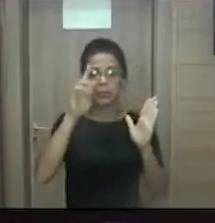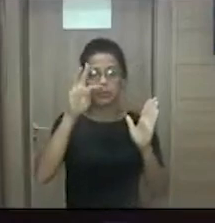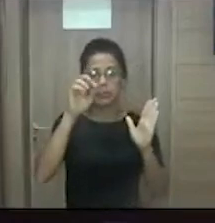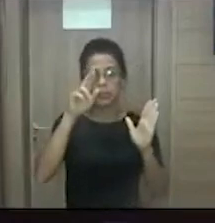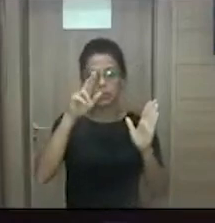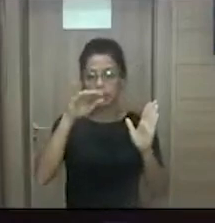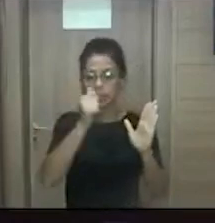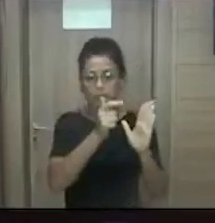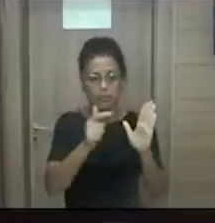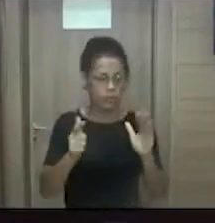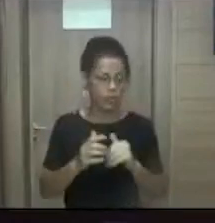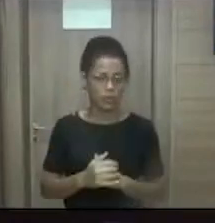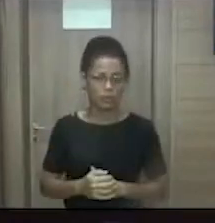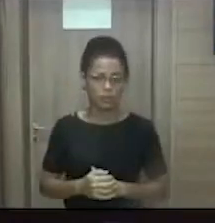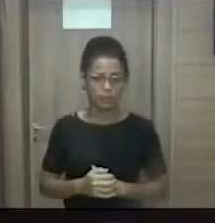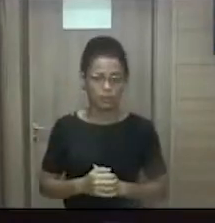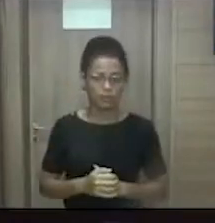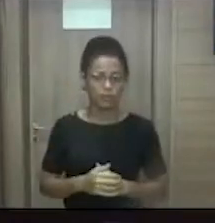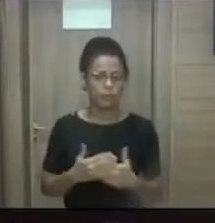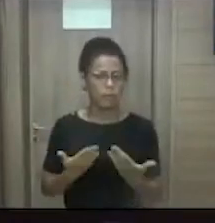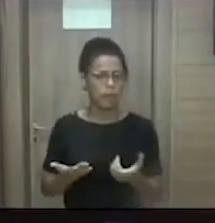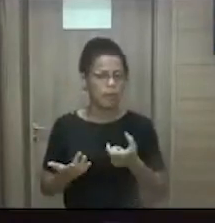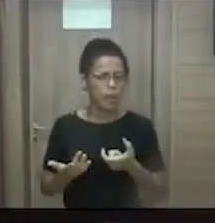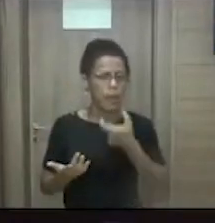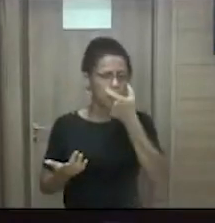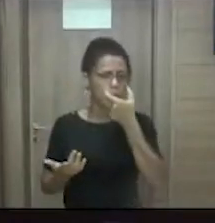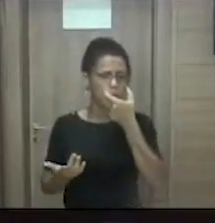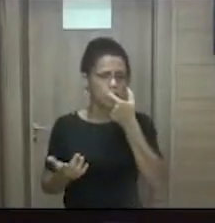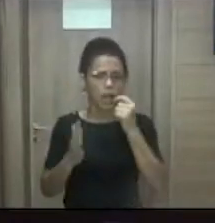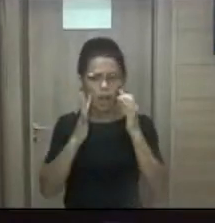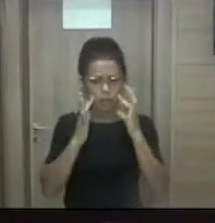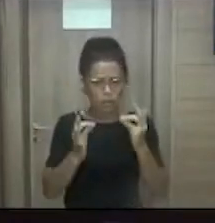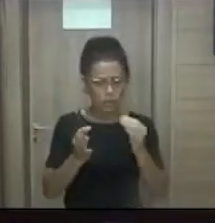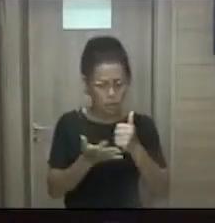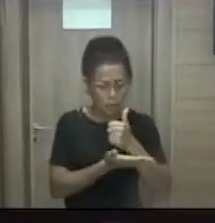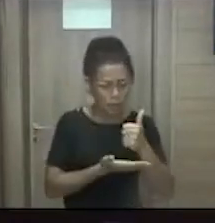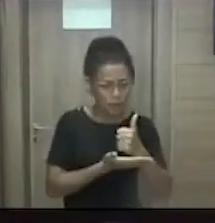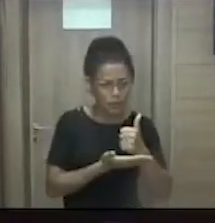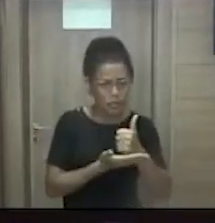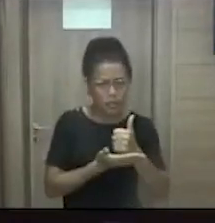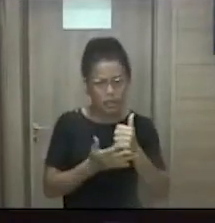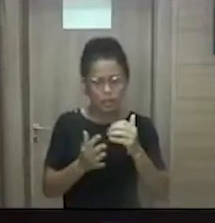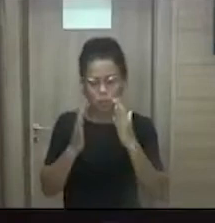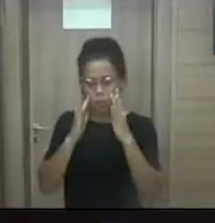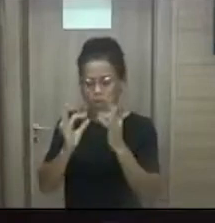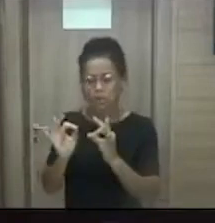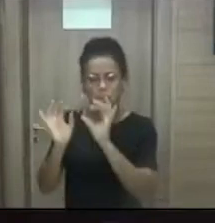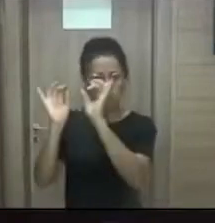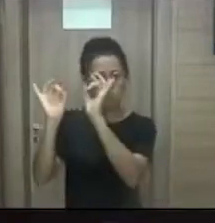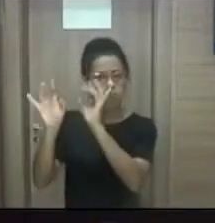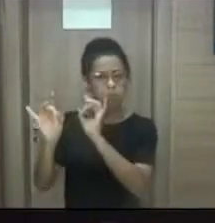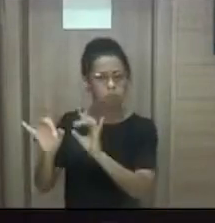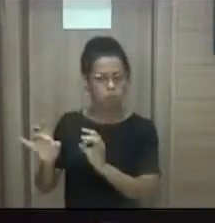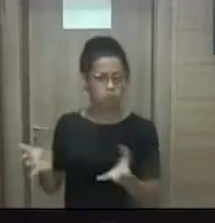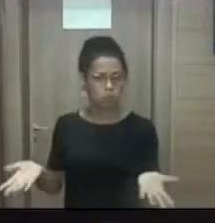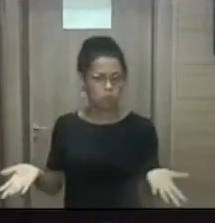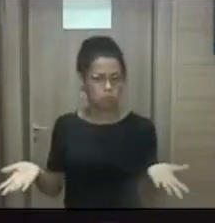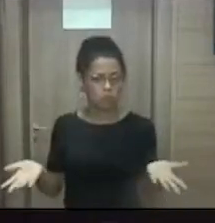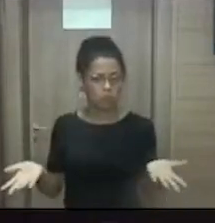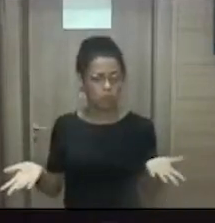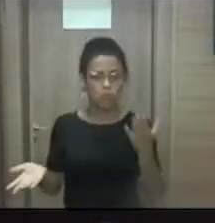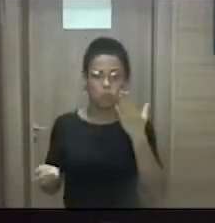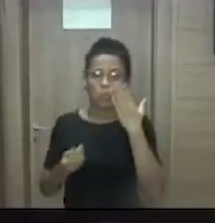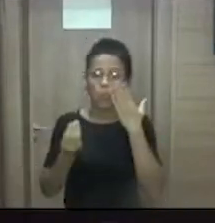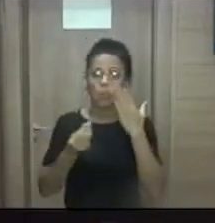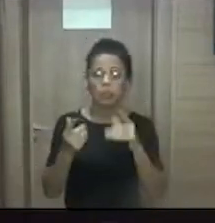que a prótese é atenção especializada ou atenção básica? Que veja, que é um possível morto, como bem